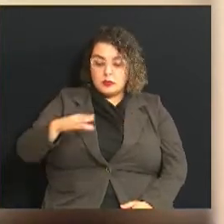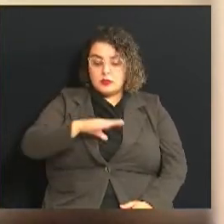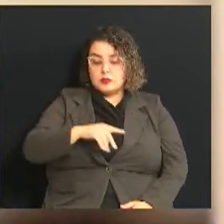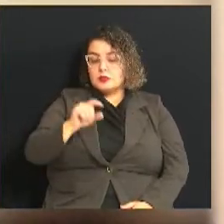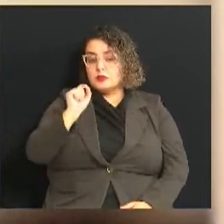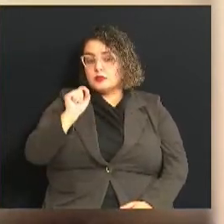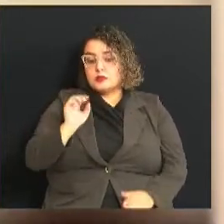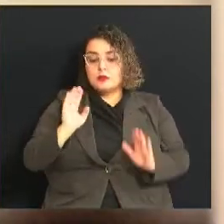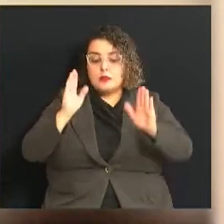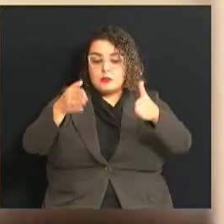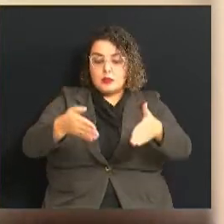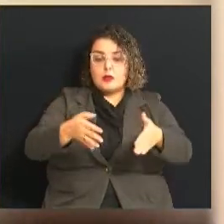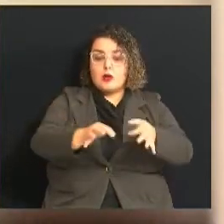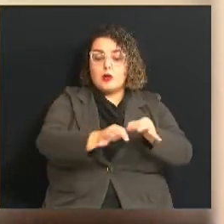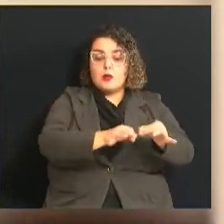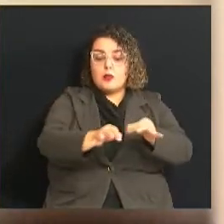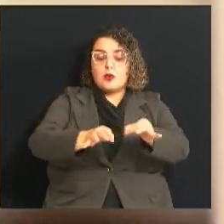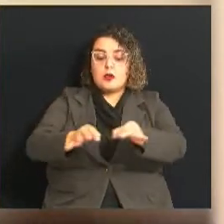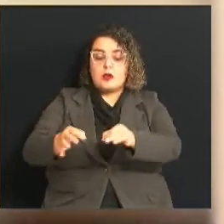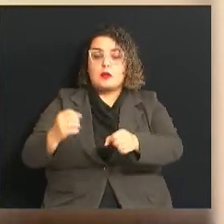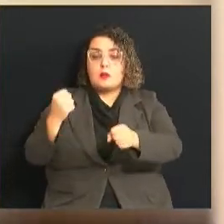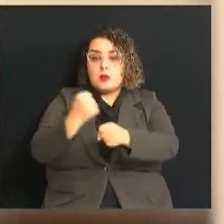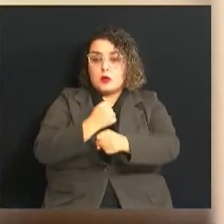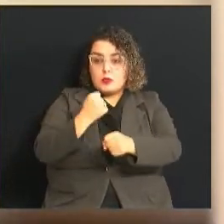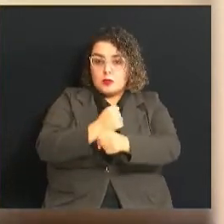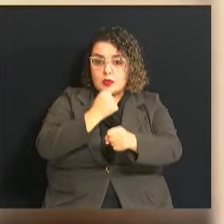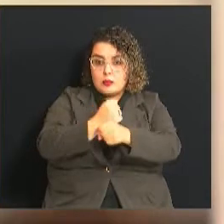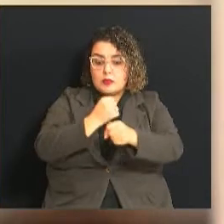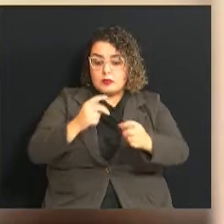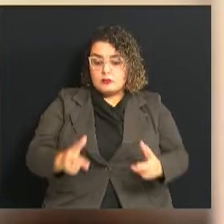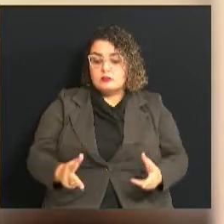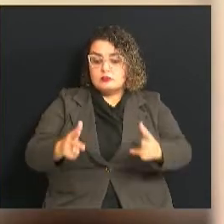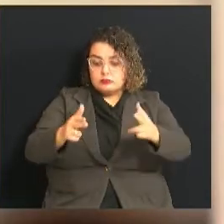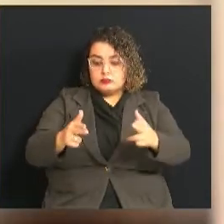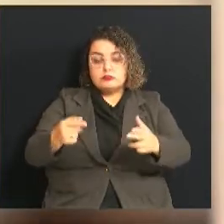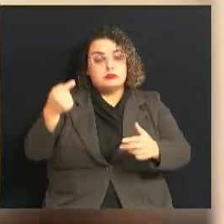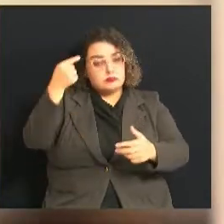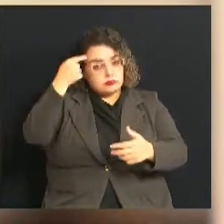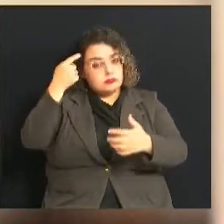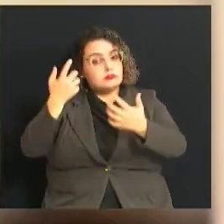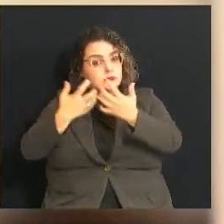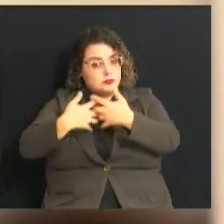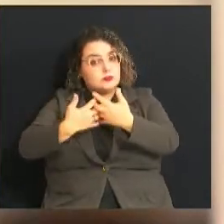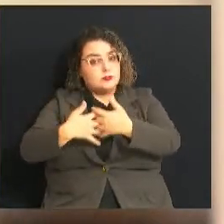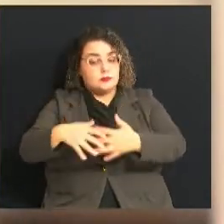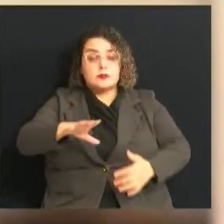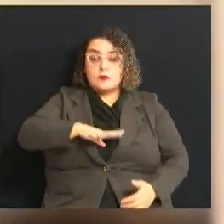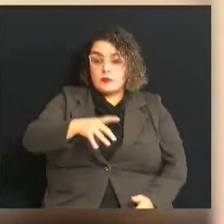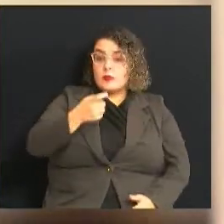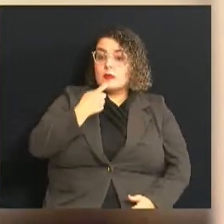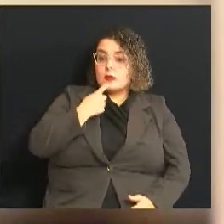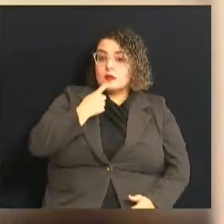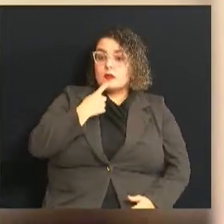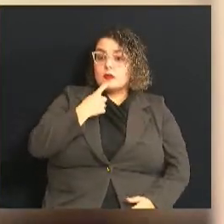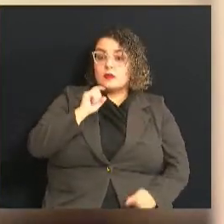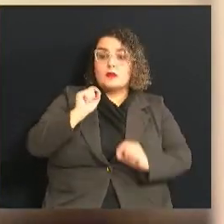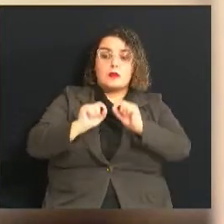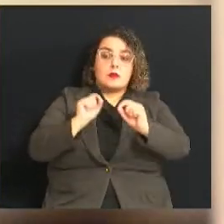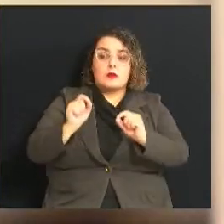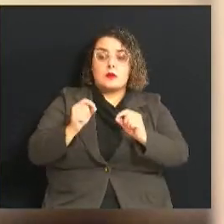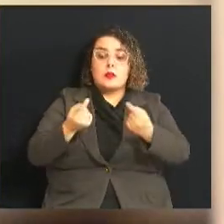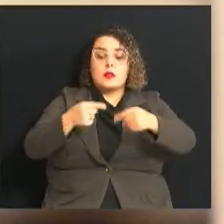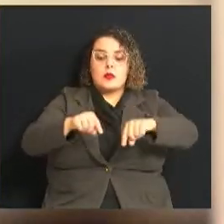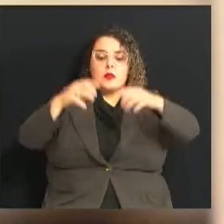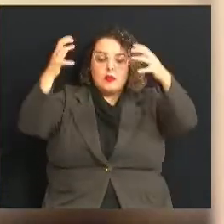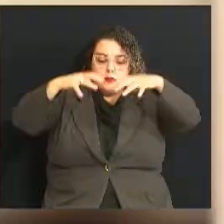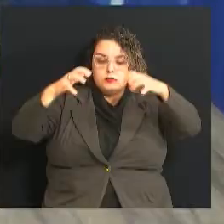ao programa de obras e intervenções que têm sido pensadas para a cidade em relação ao combate às